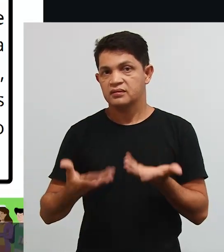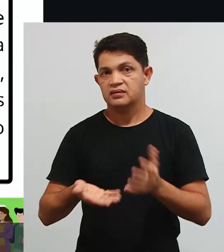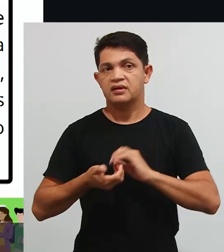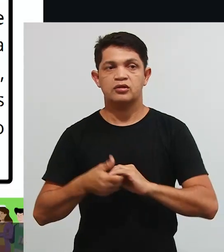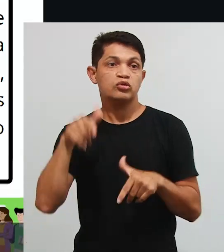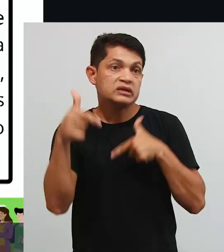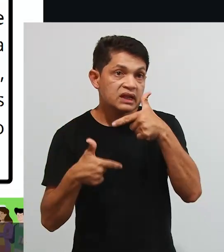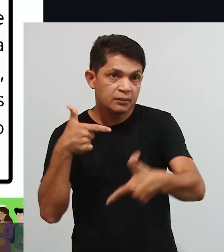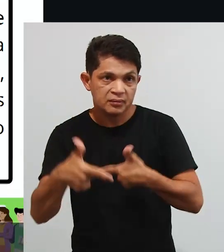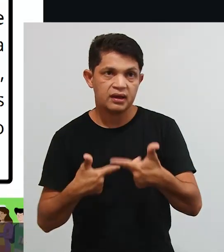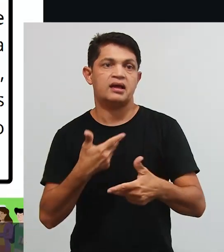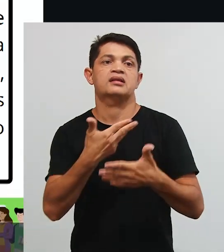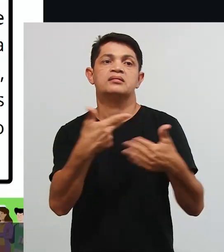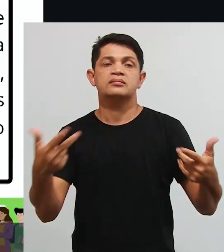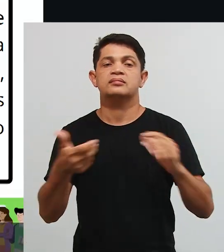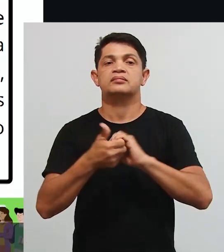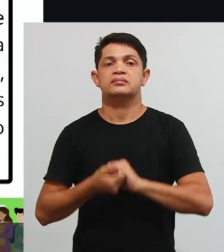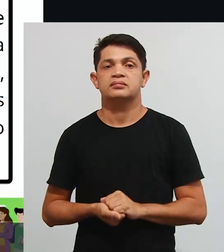um trabalho